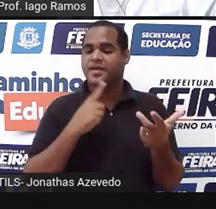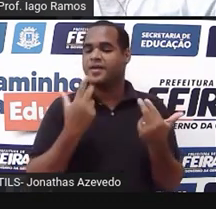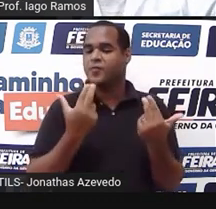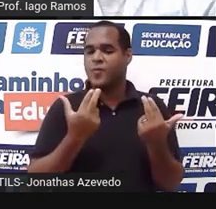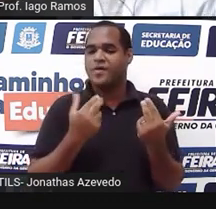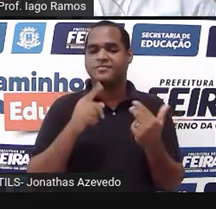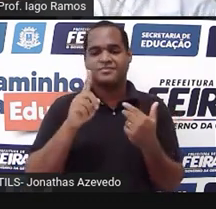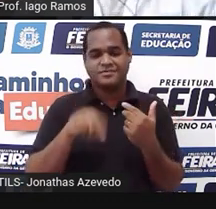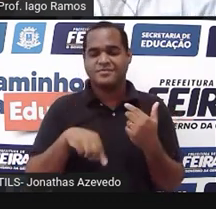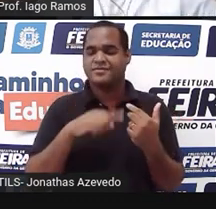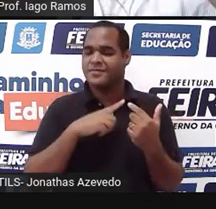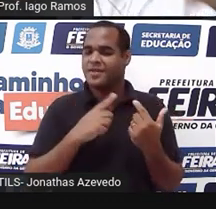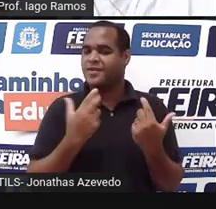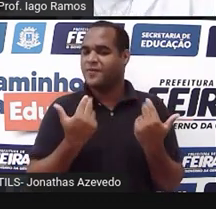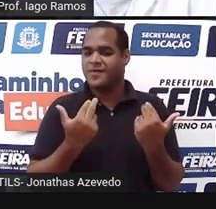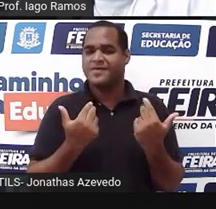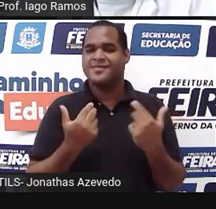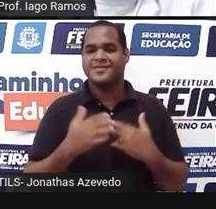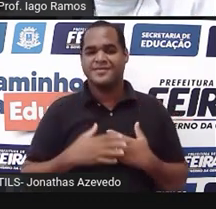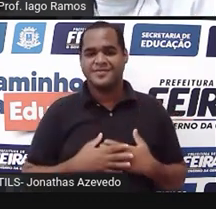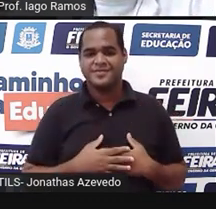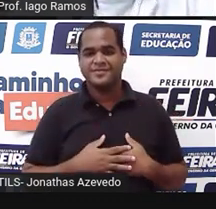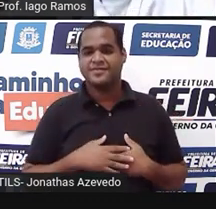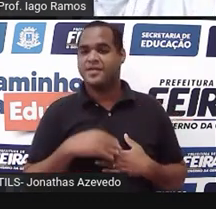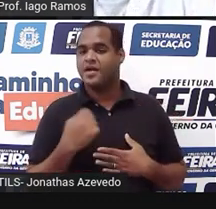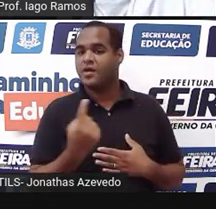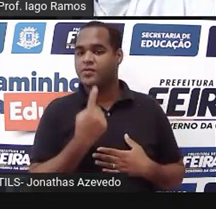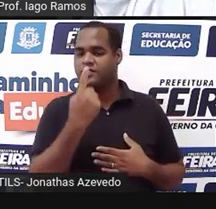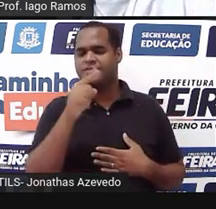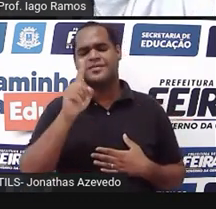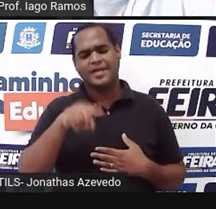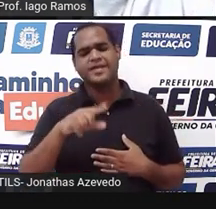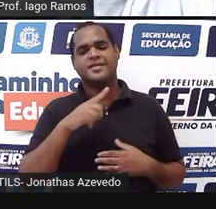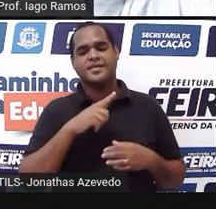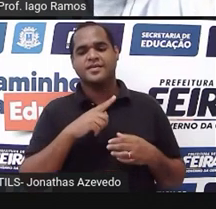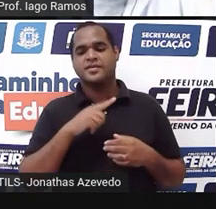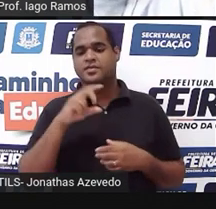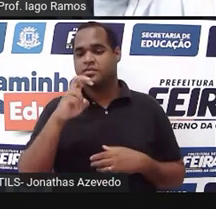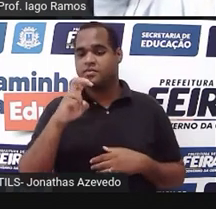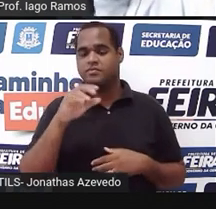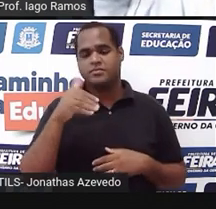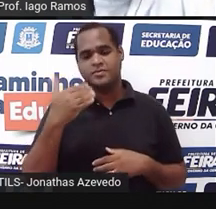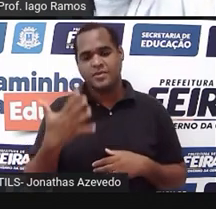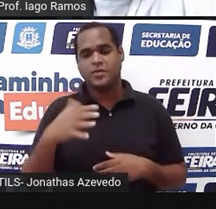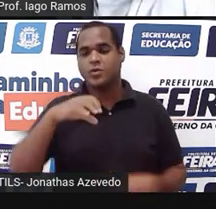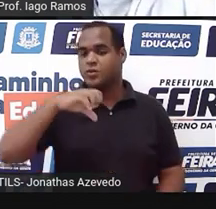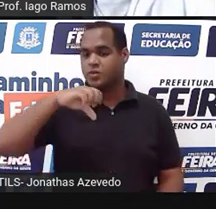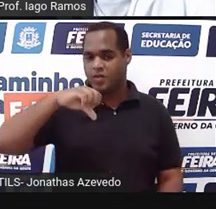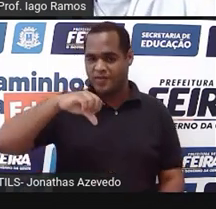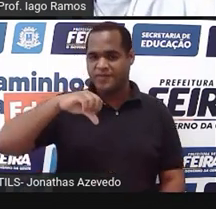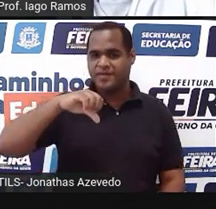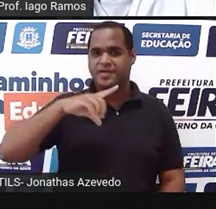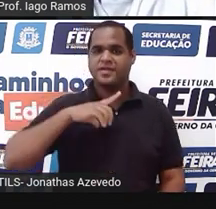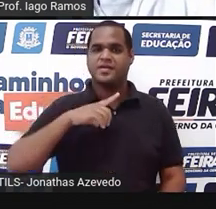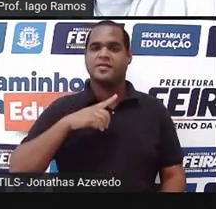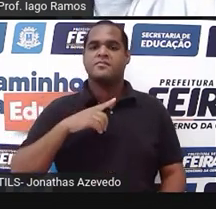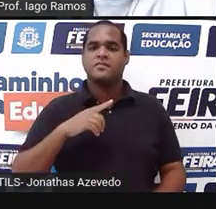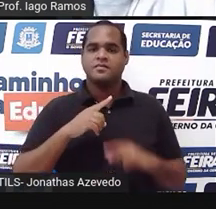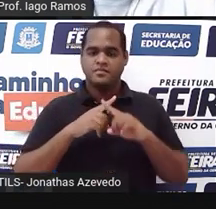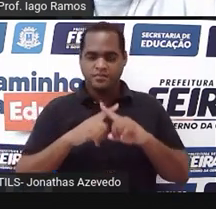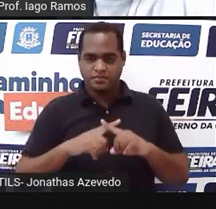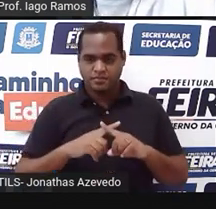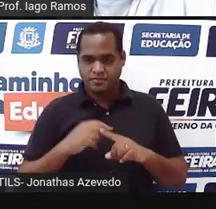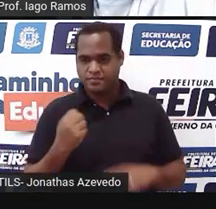Triângulo que tá aqui fora mesma coisa tão altura é cinco então a base 9 x